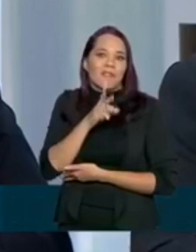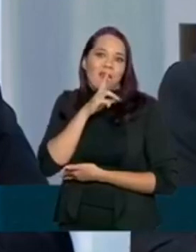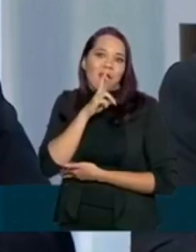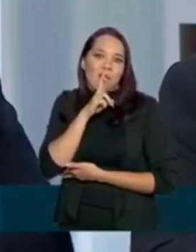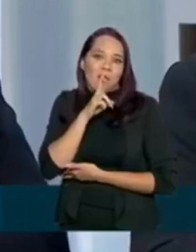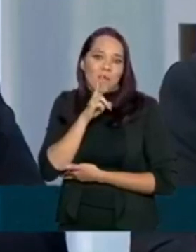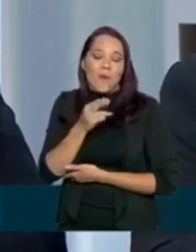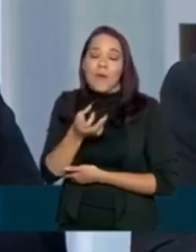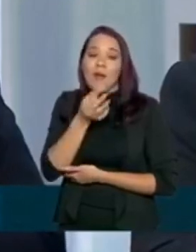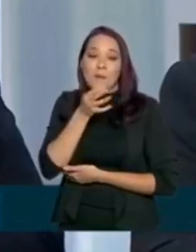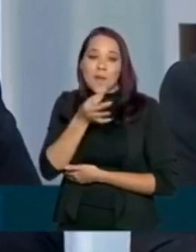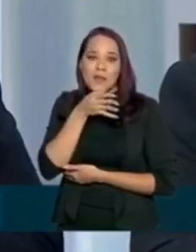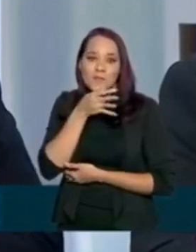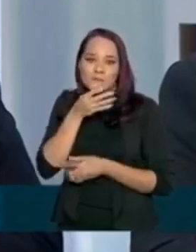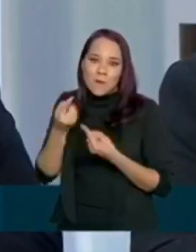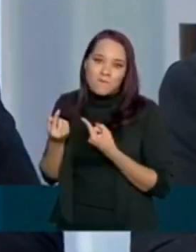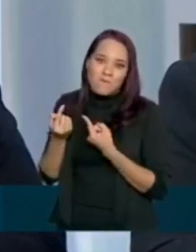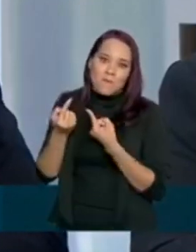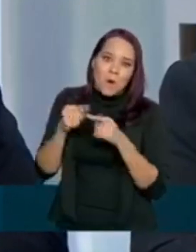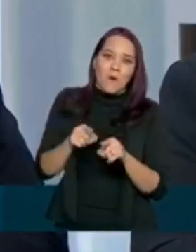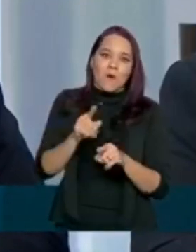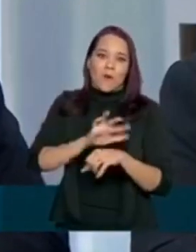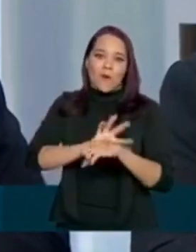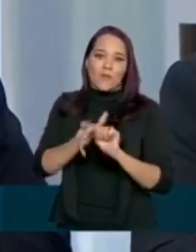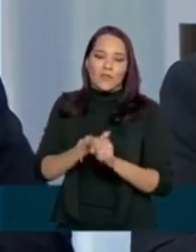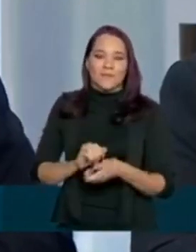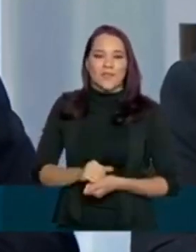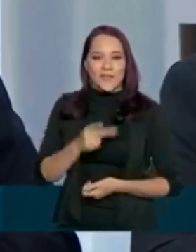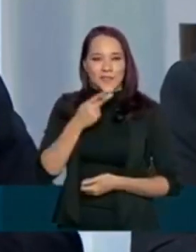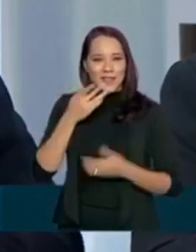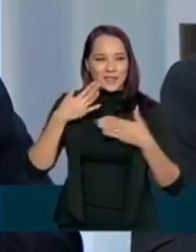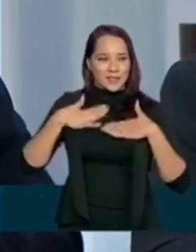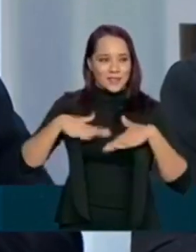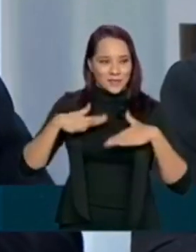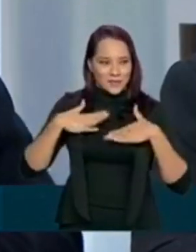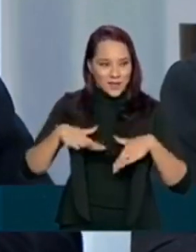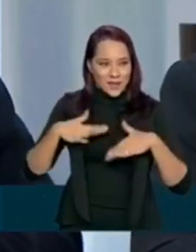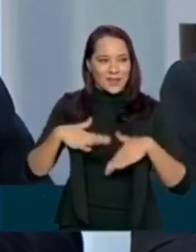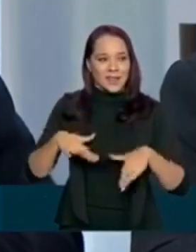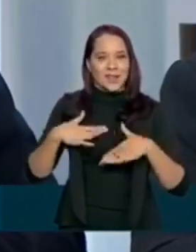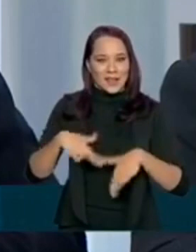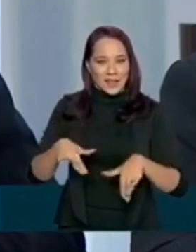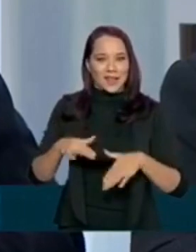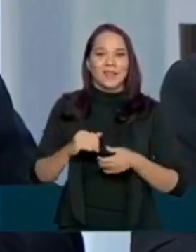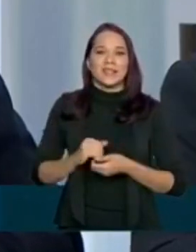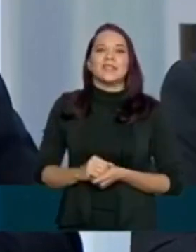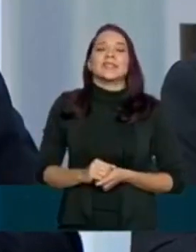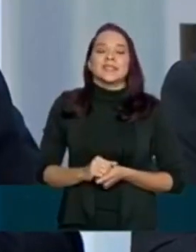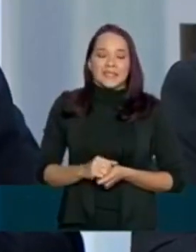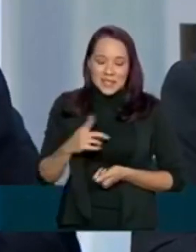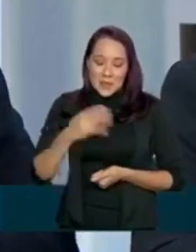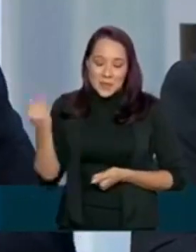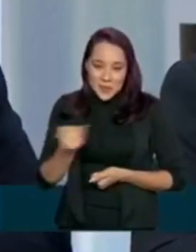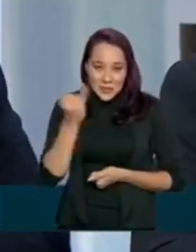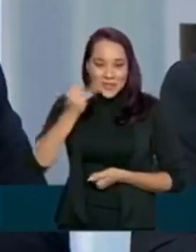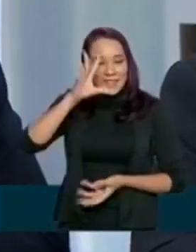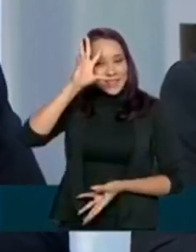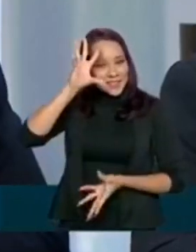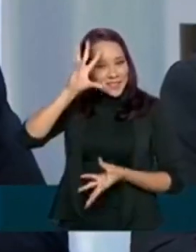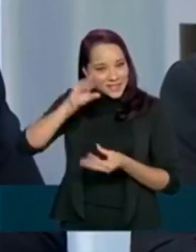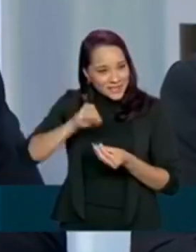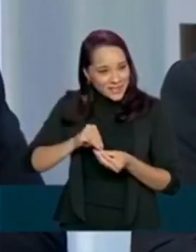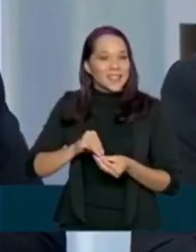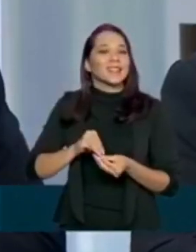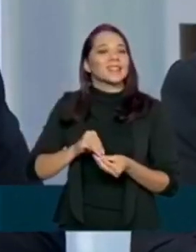para combater o convite no início eu falei devagar essa parte porque é importante entender não é que é uma